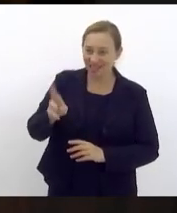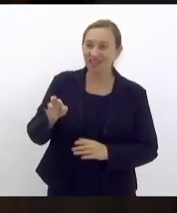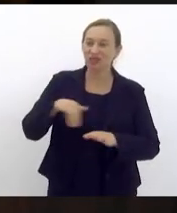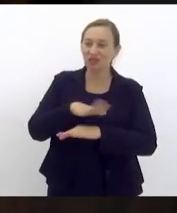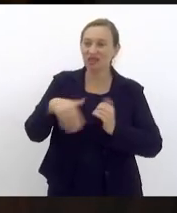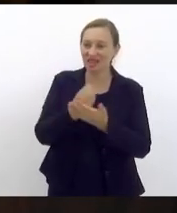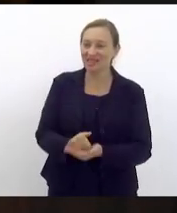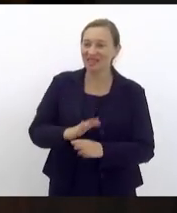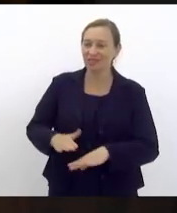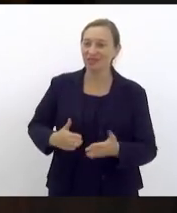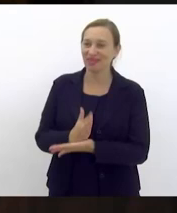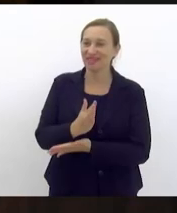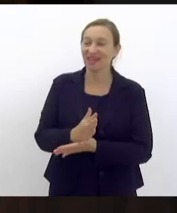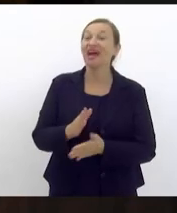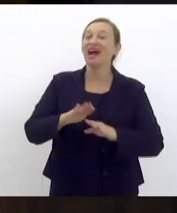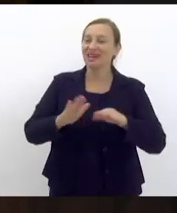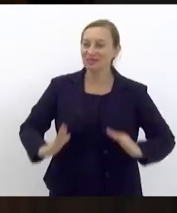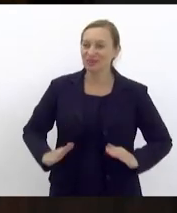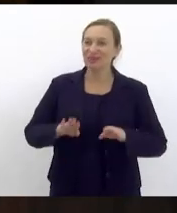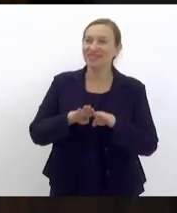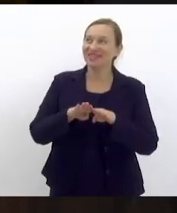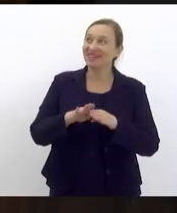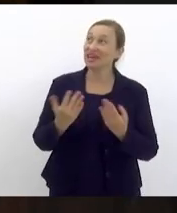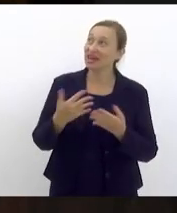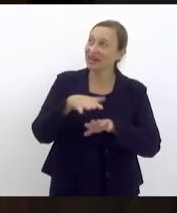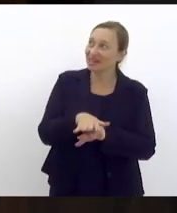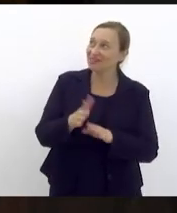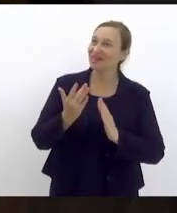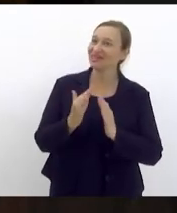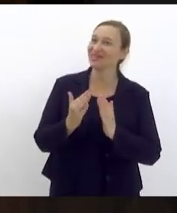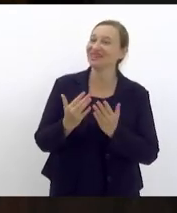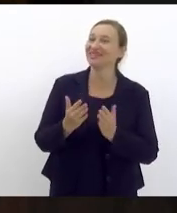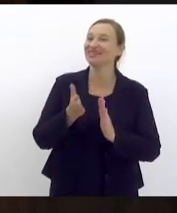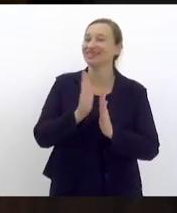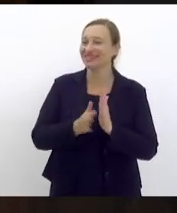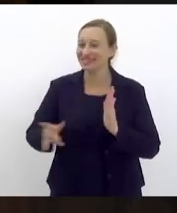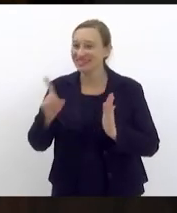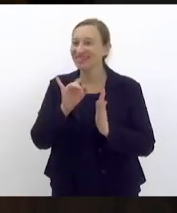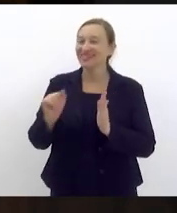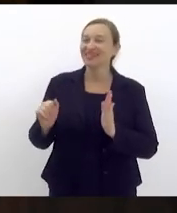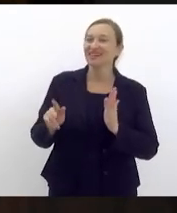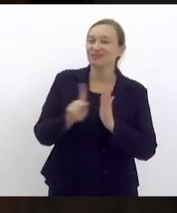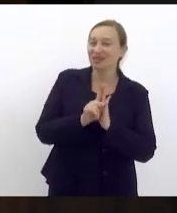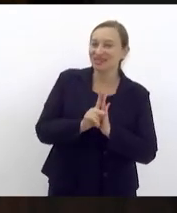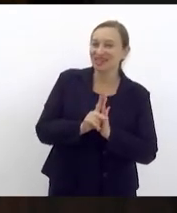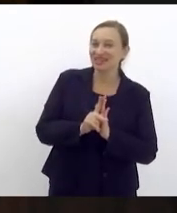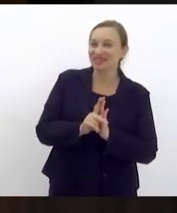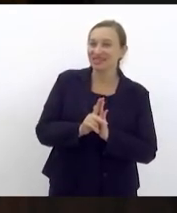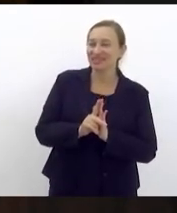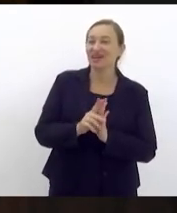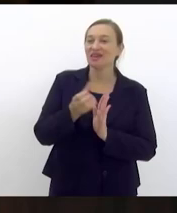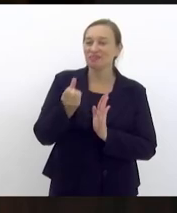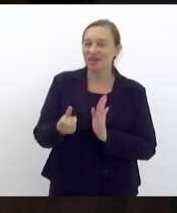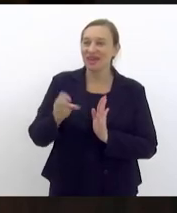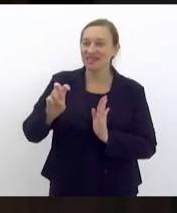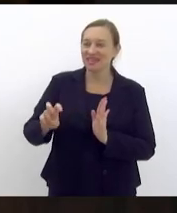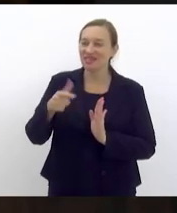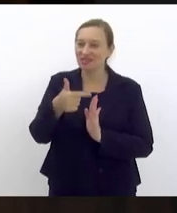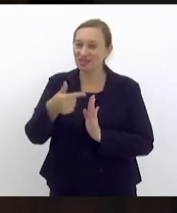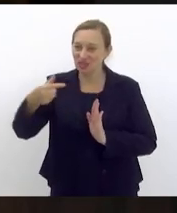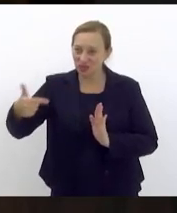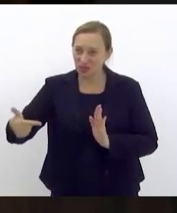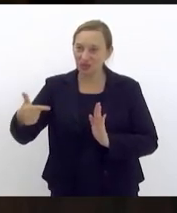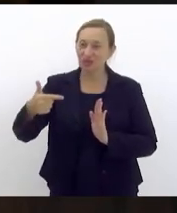que a própria permanentes Como estão aprovado a sobre a mesa requerimento de inclusão na hora do dia do projeto 65 22